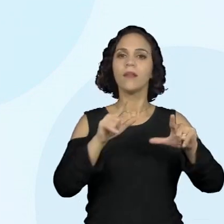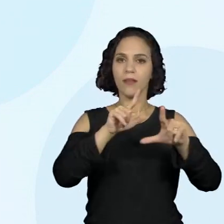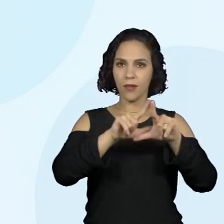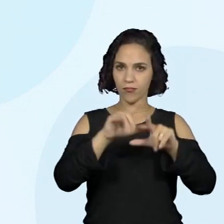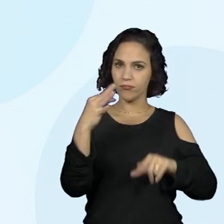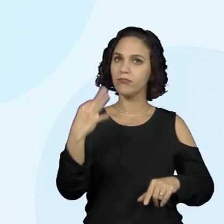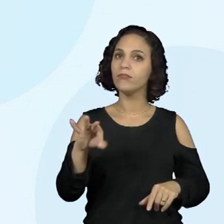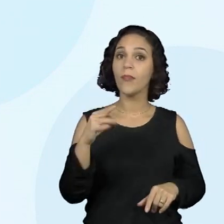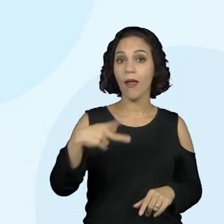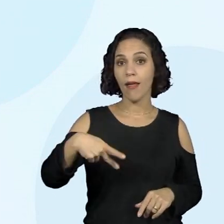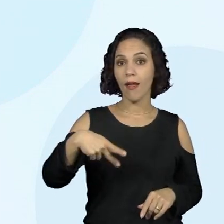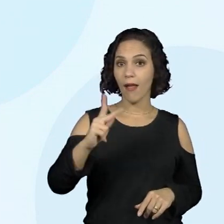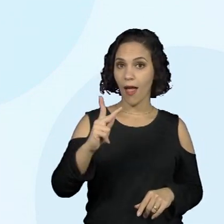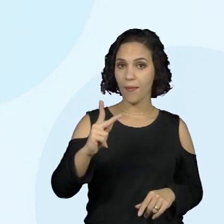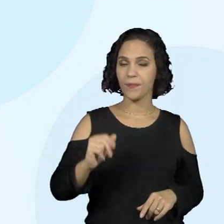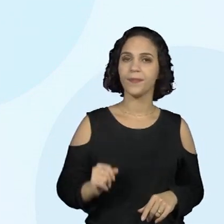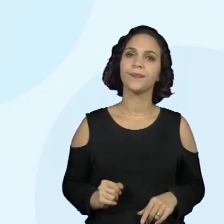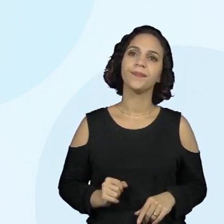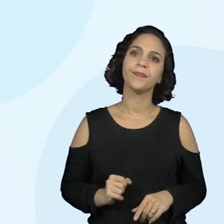K